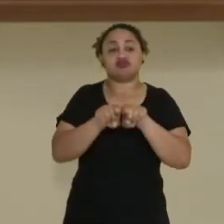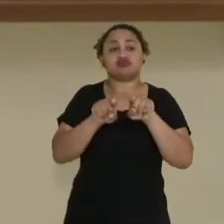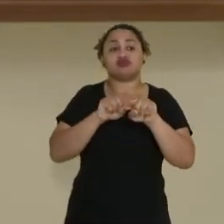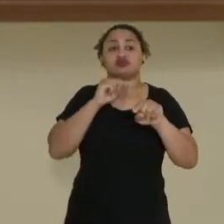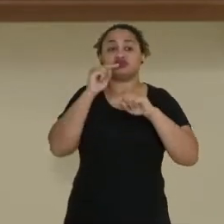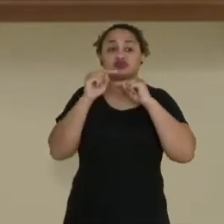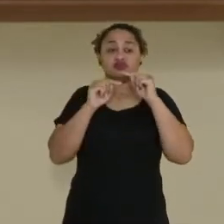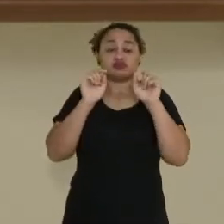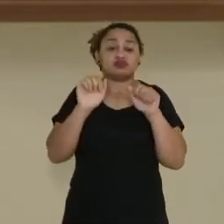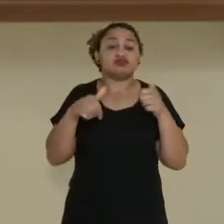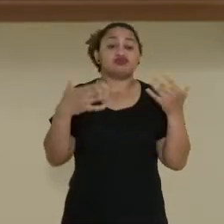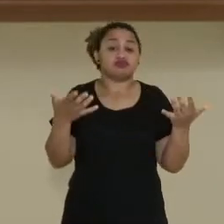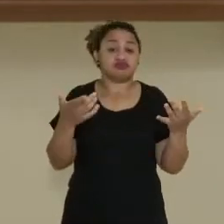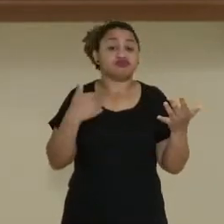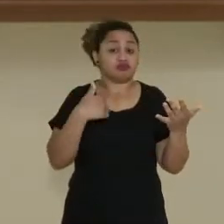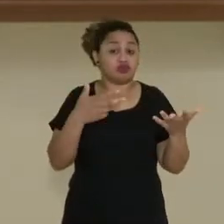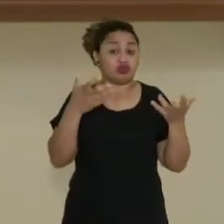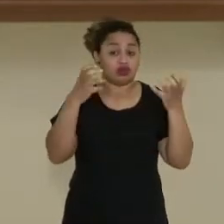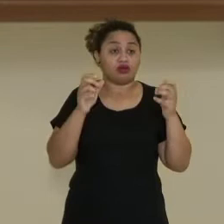teve. Com isso, veja,